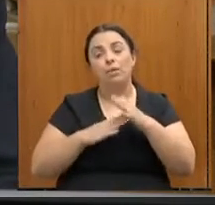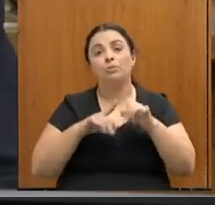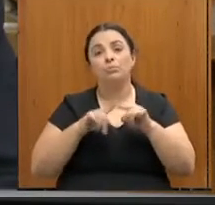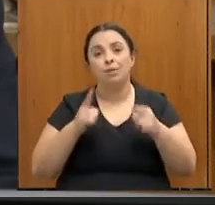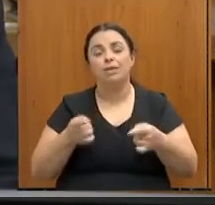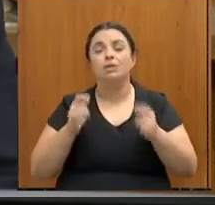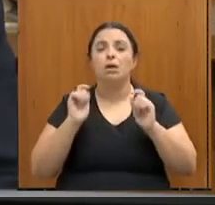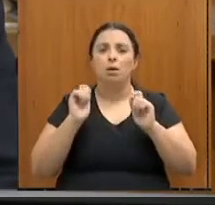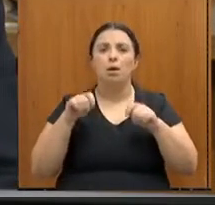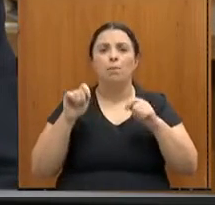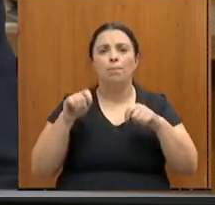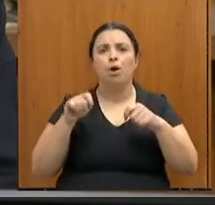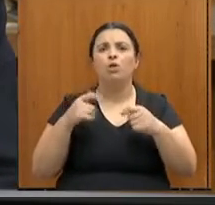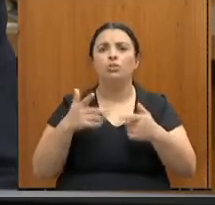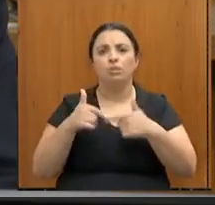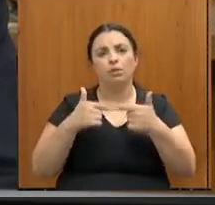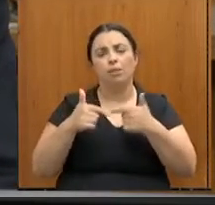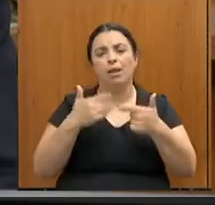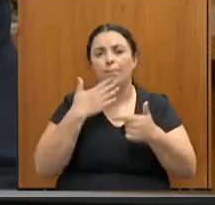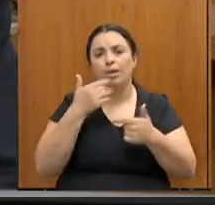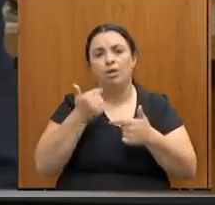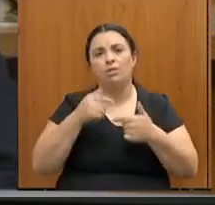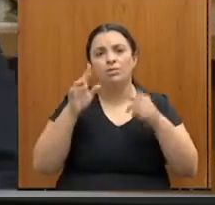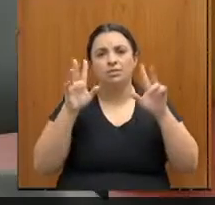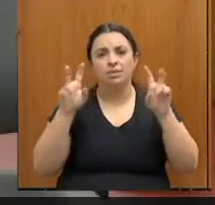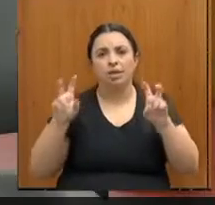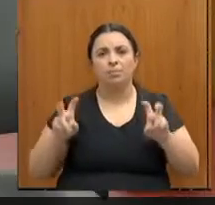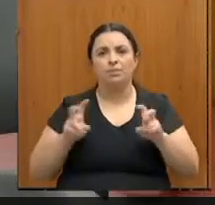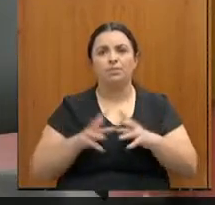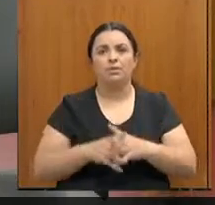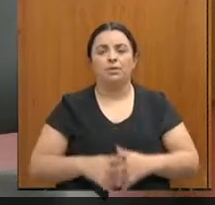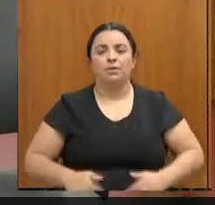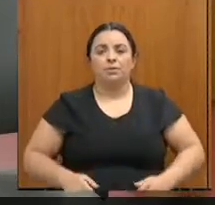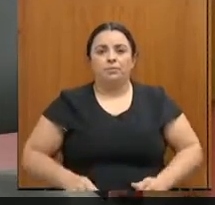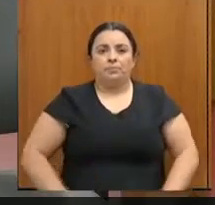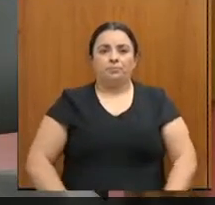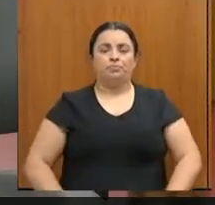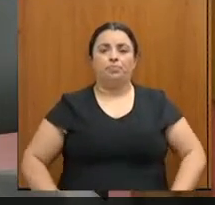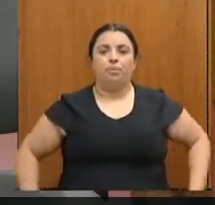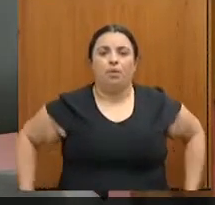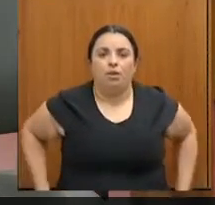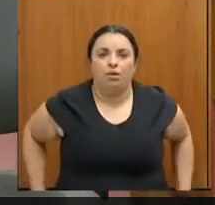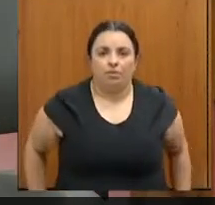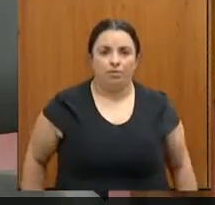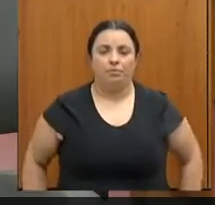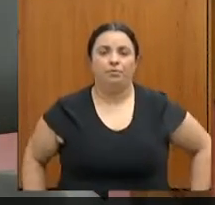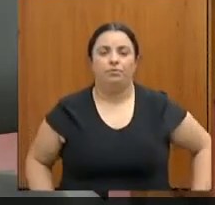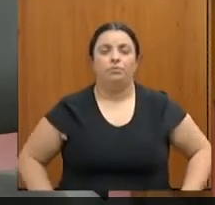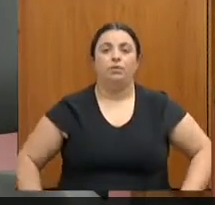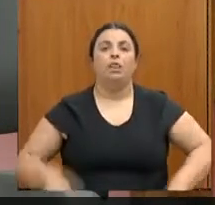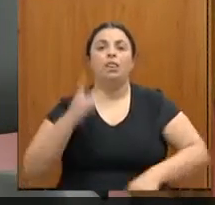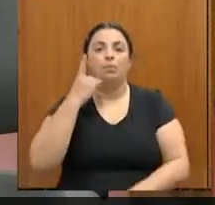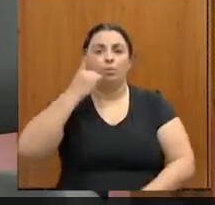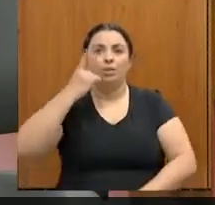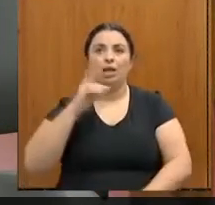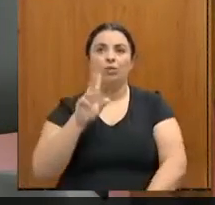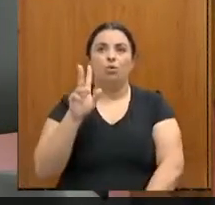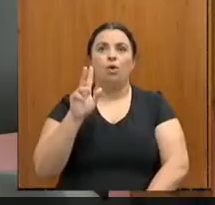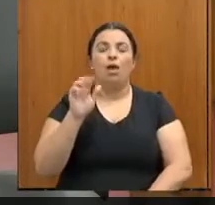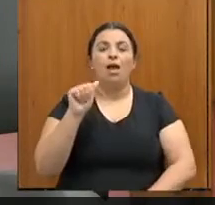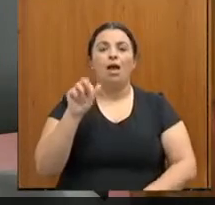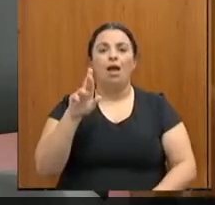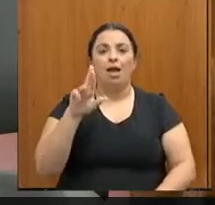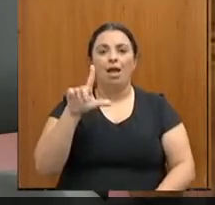tem condição de poder trabalhar melhor e Sistemas a pagarem bom dois realmente essa